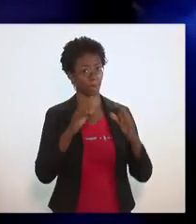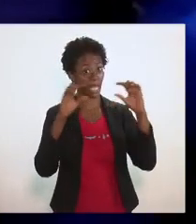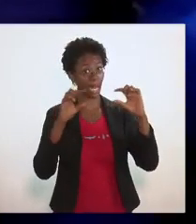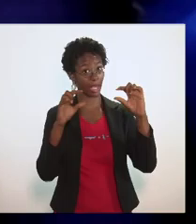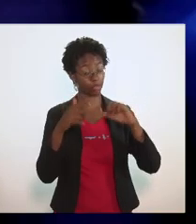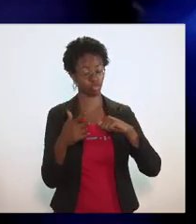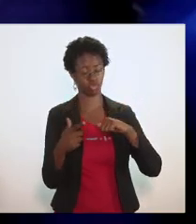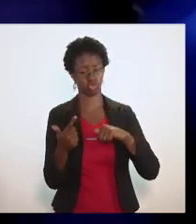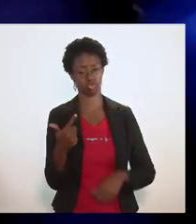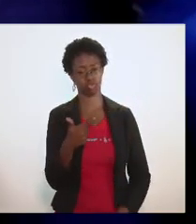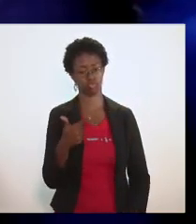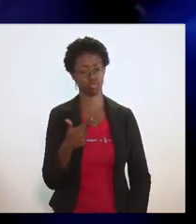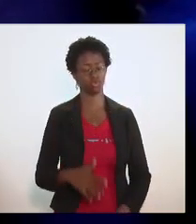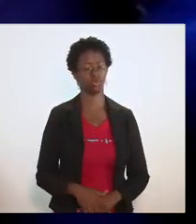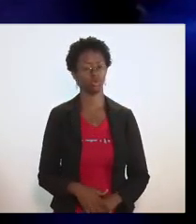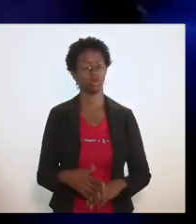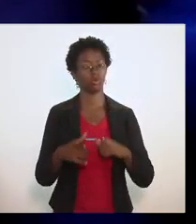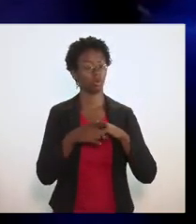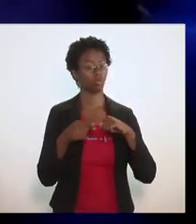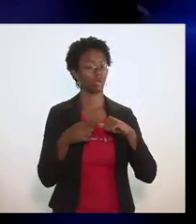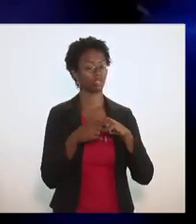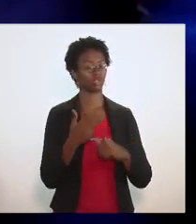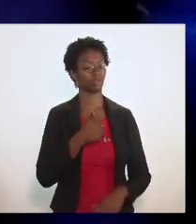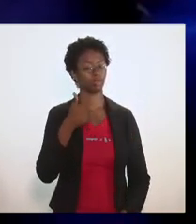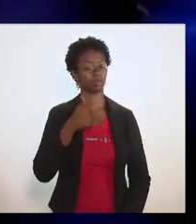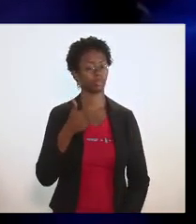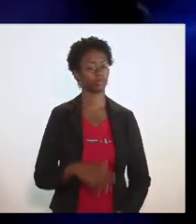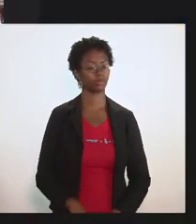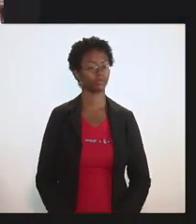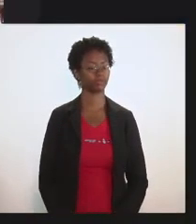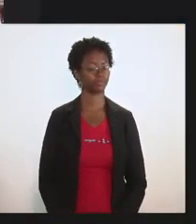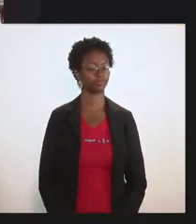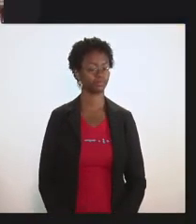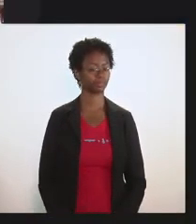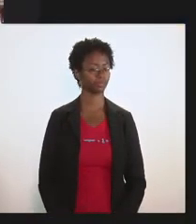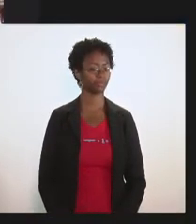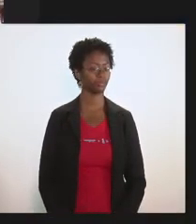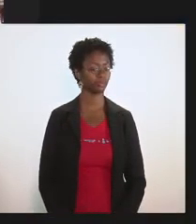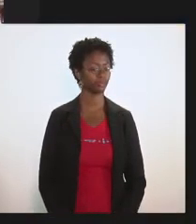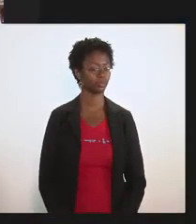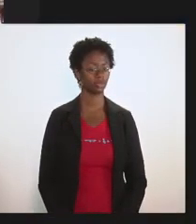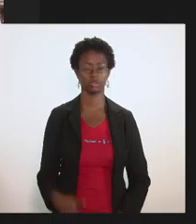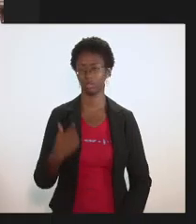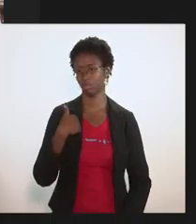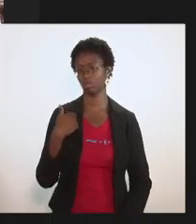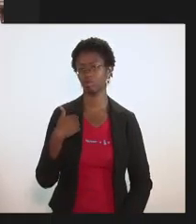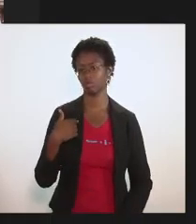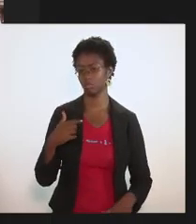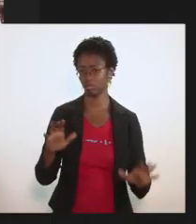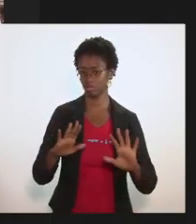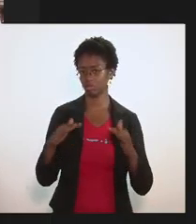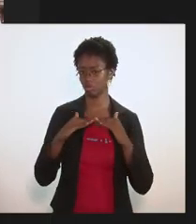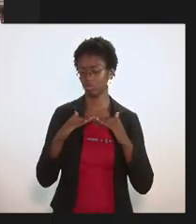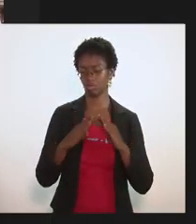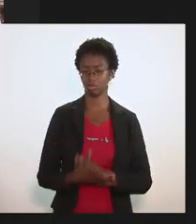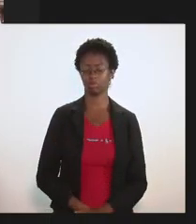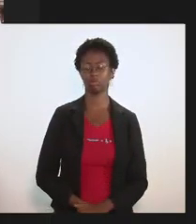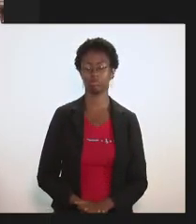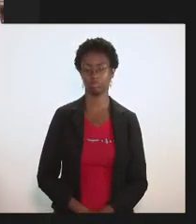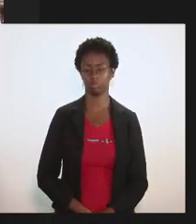Deputado Rodrigo Bacelar. Deputado Luiz Paulo, sem objeção alguma, mas eu queria só chamar a atenção do artigo 2º, porque eu acho que vai